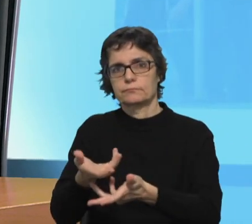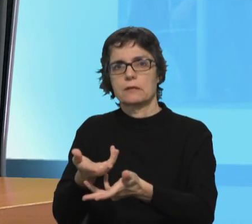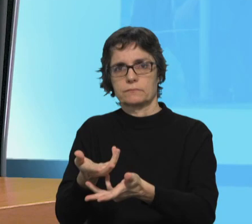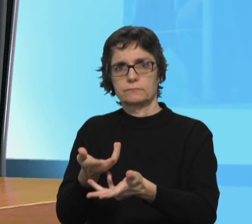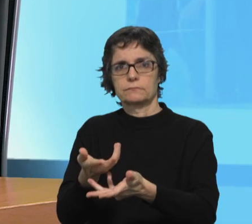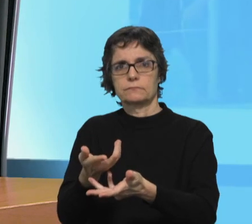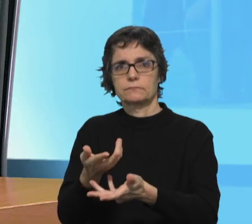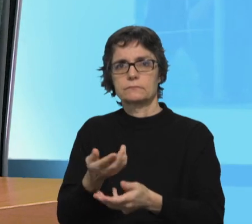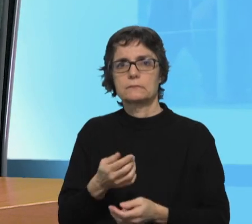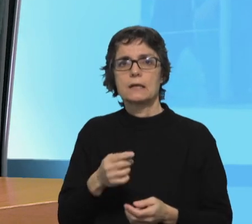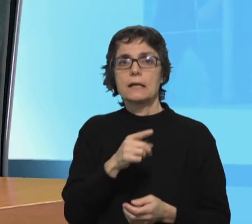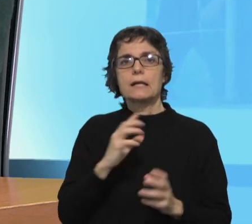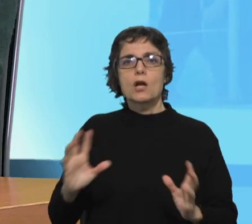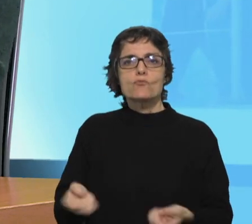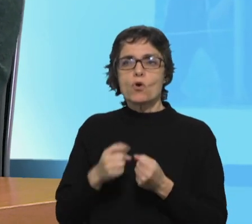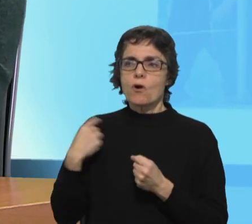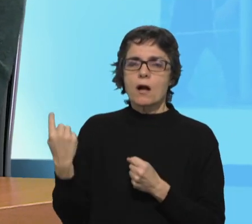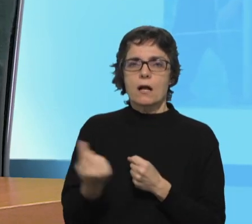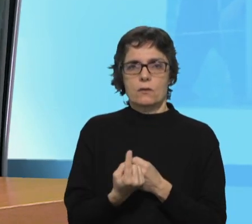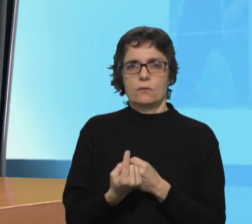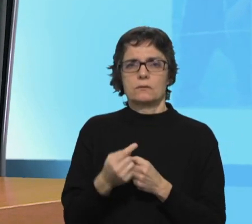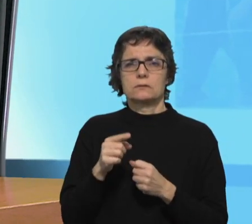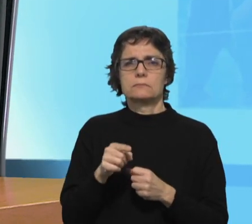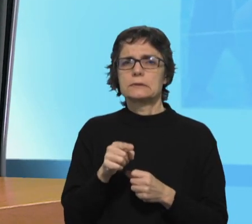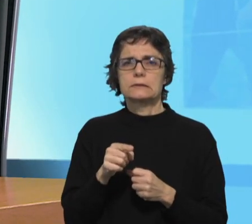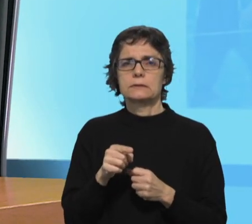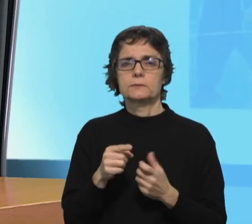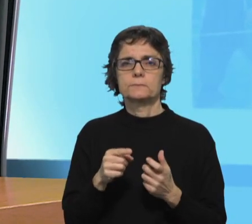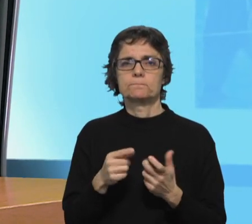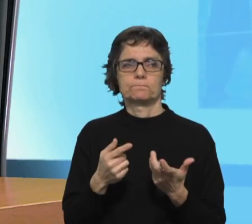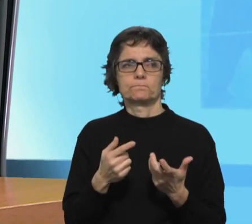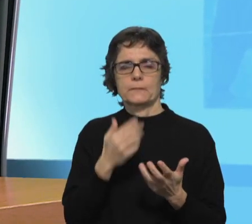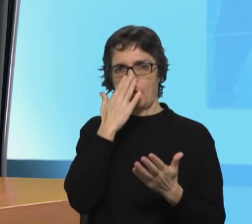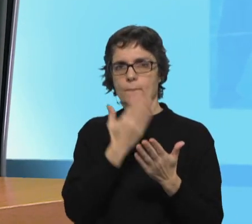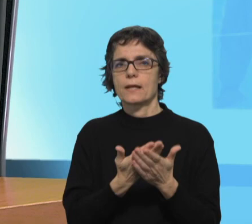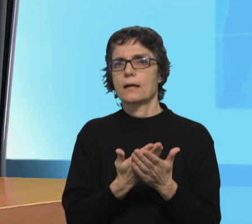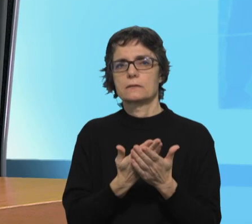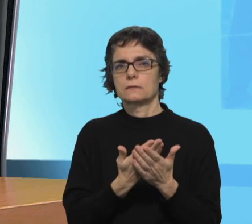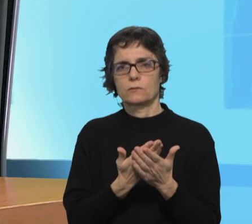são leis nem sacrifícios disto. Aquilo que nos dá realmente